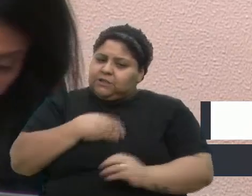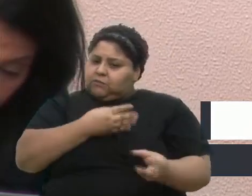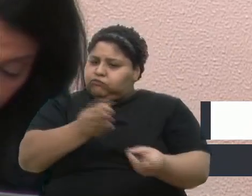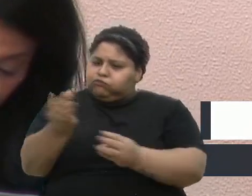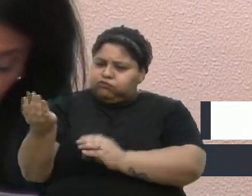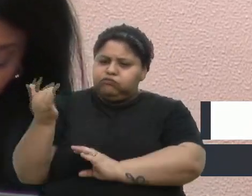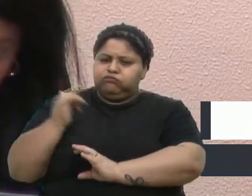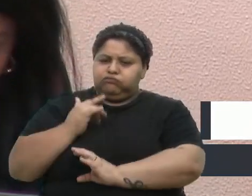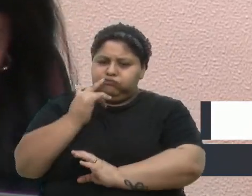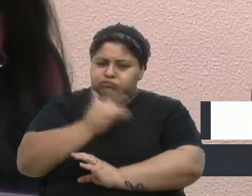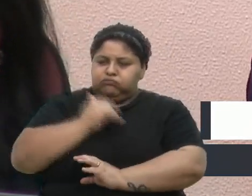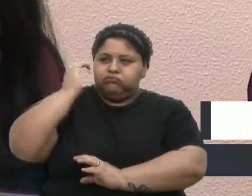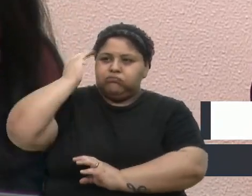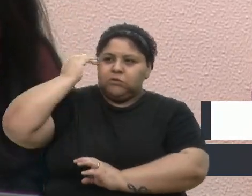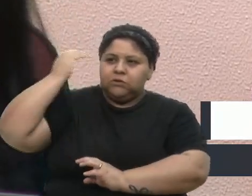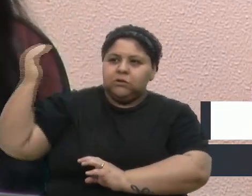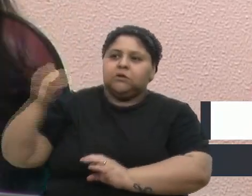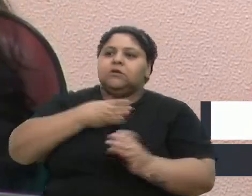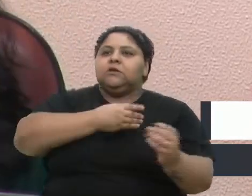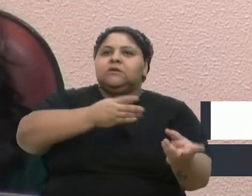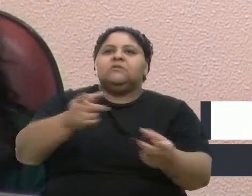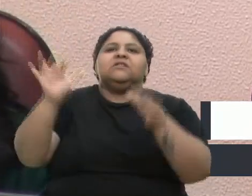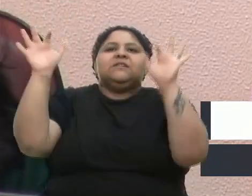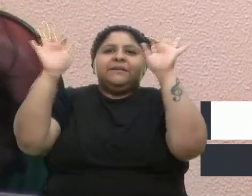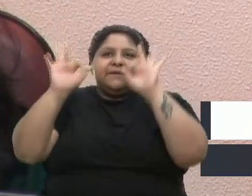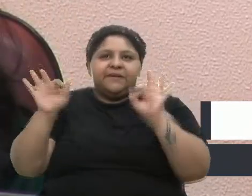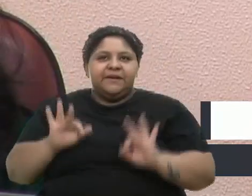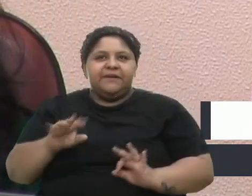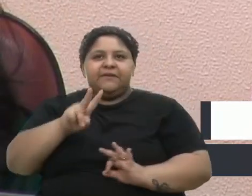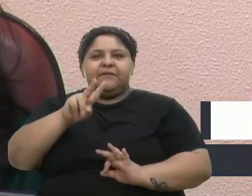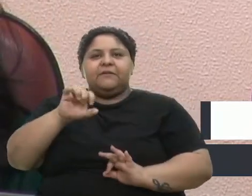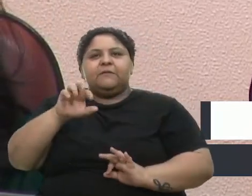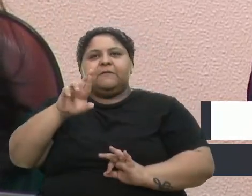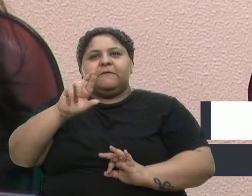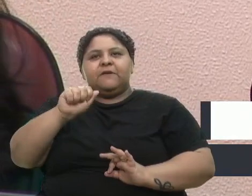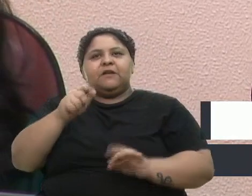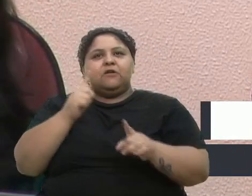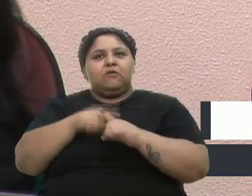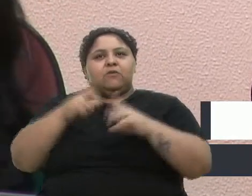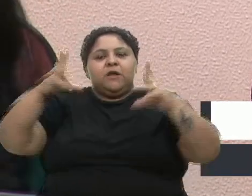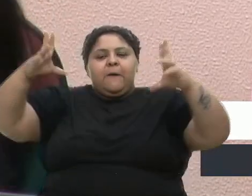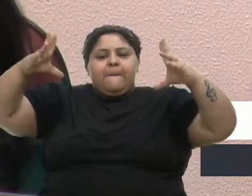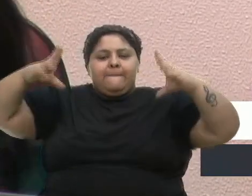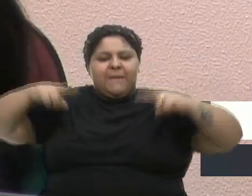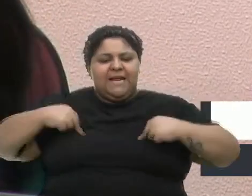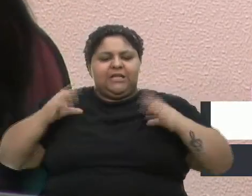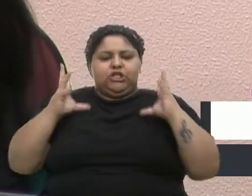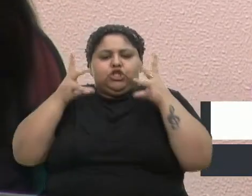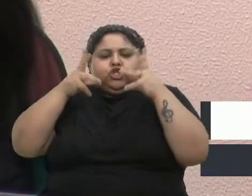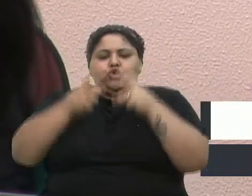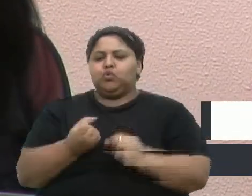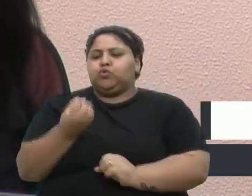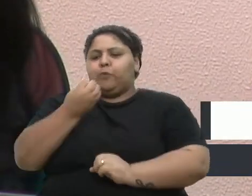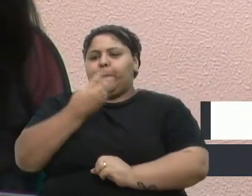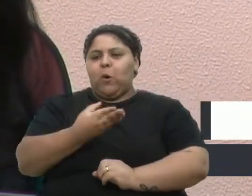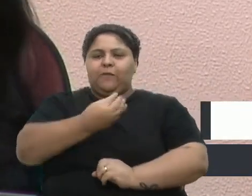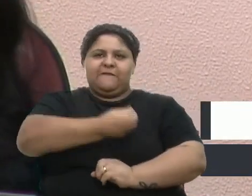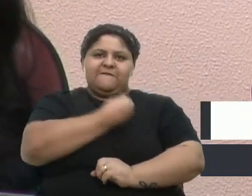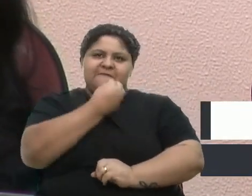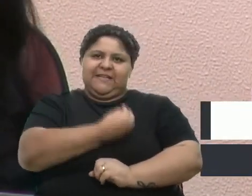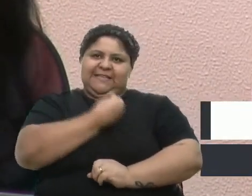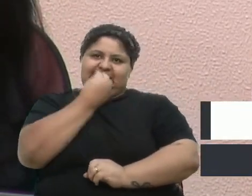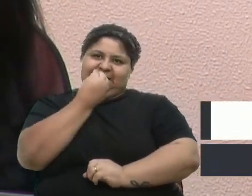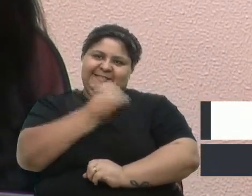saúde, muito sucesso e muitas felicidades à Vera, porque ela merece tudo de muito bom na vida dela.